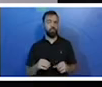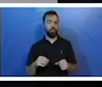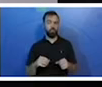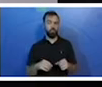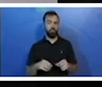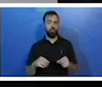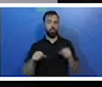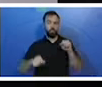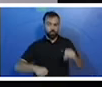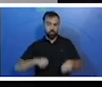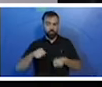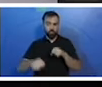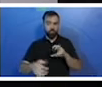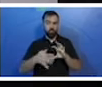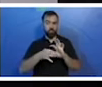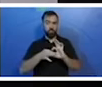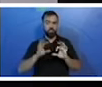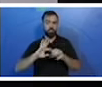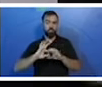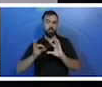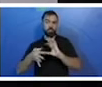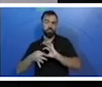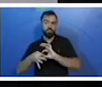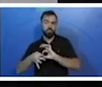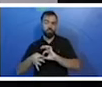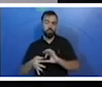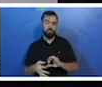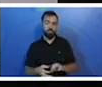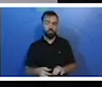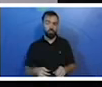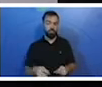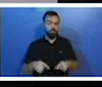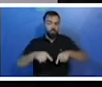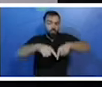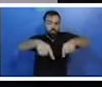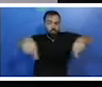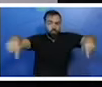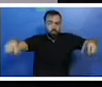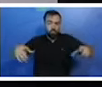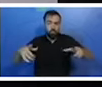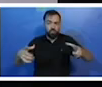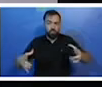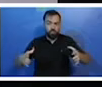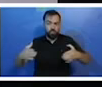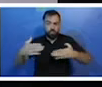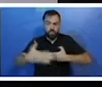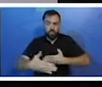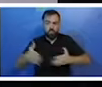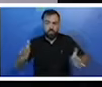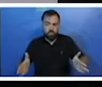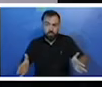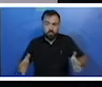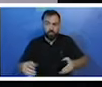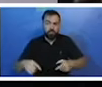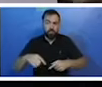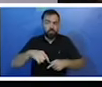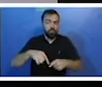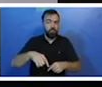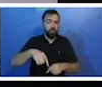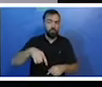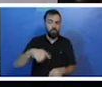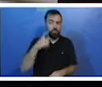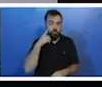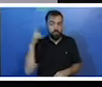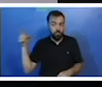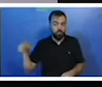é realizado em um ambiente fechado, né? Que é um circuito, né? que a gente chama de velódromo. Aqui temos uma imagem, ó, você